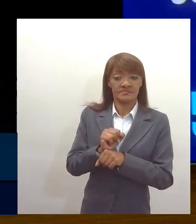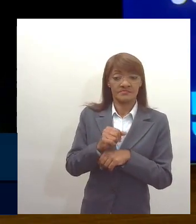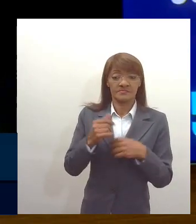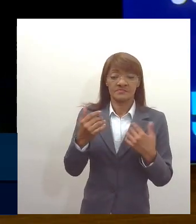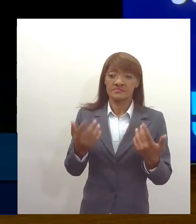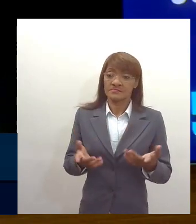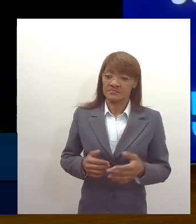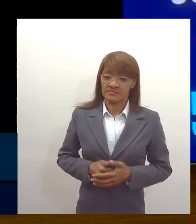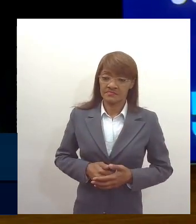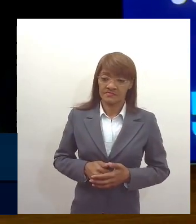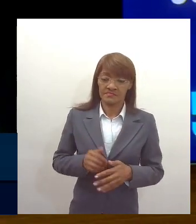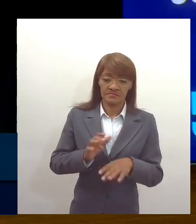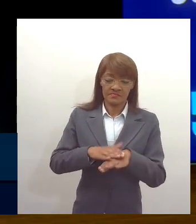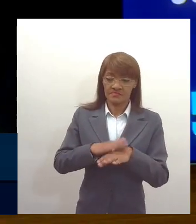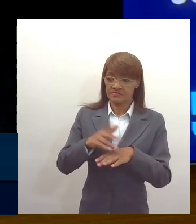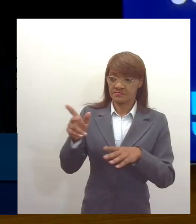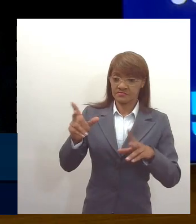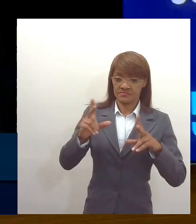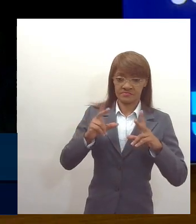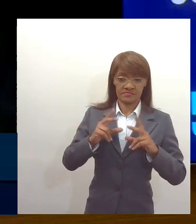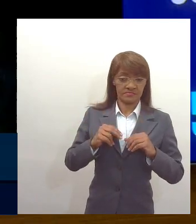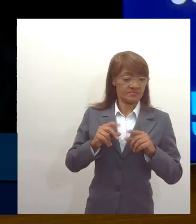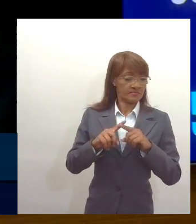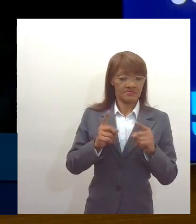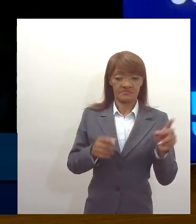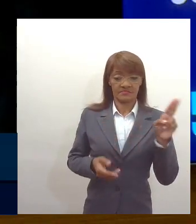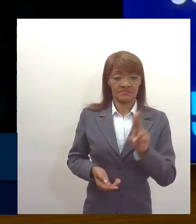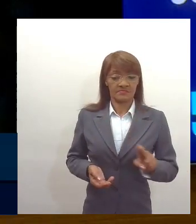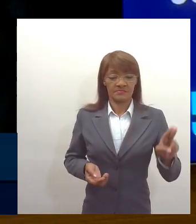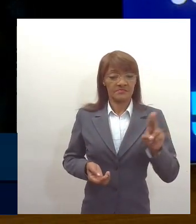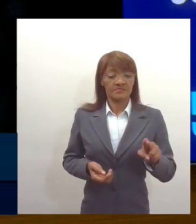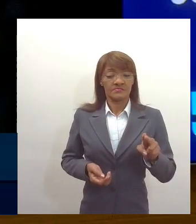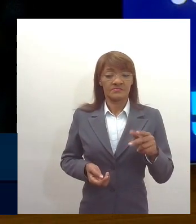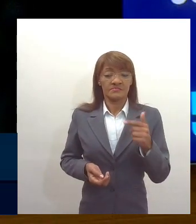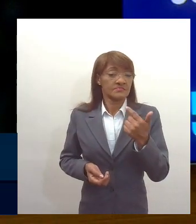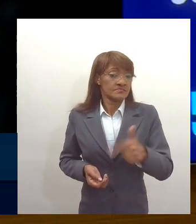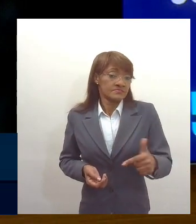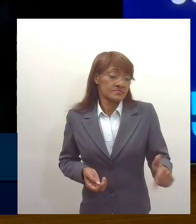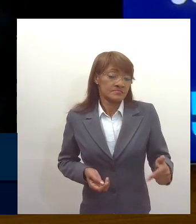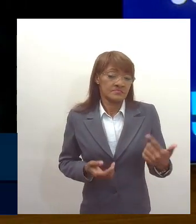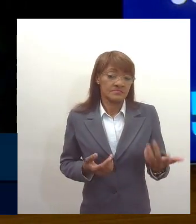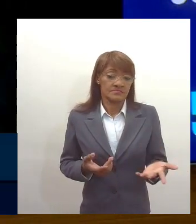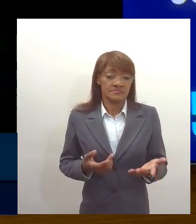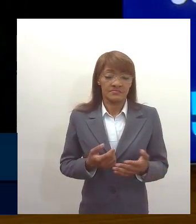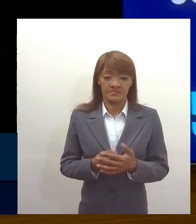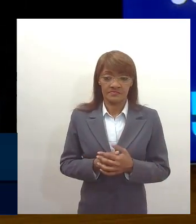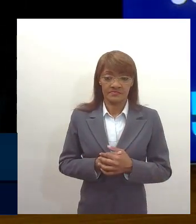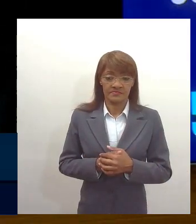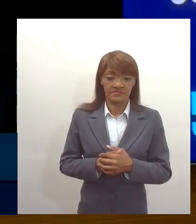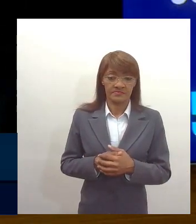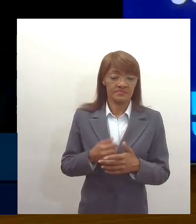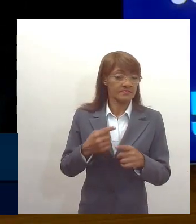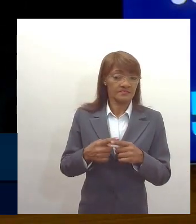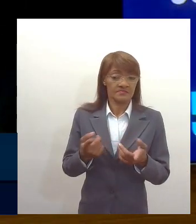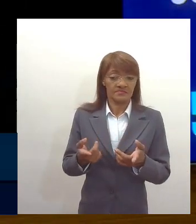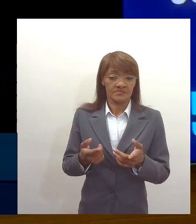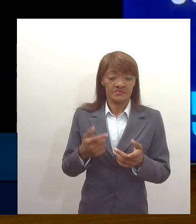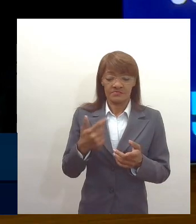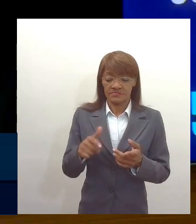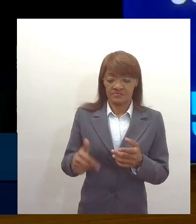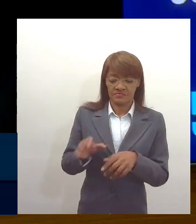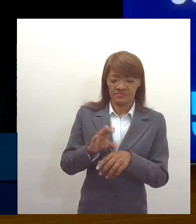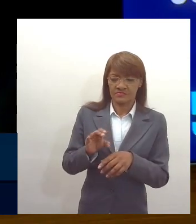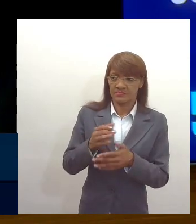sendo utilizadas por causa, né, de que não tem capacitação, e alguns equipamentos eles